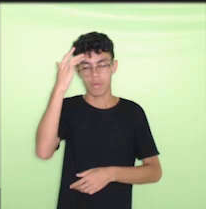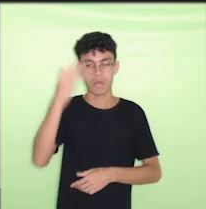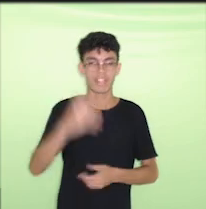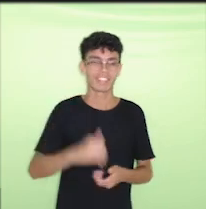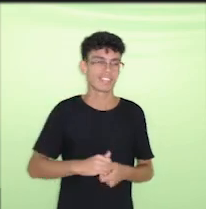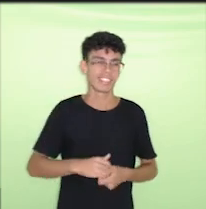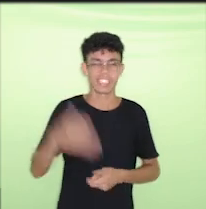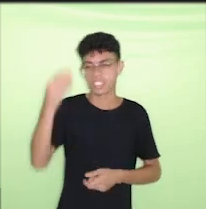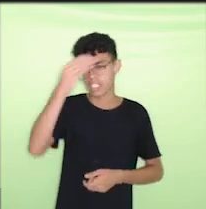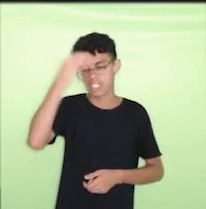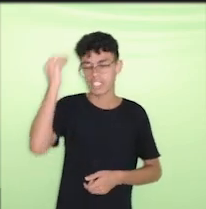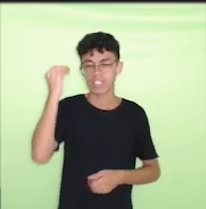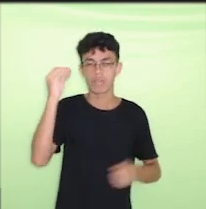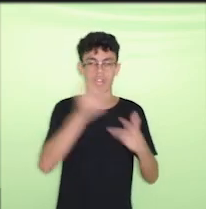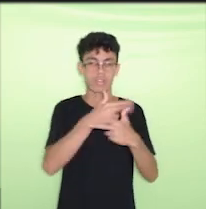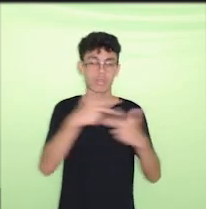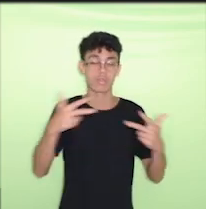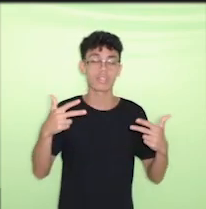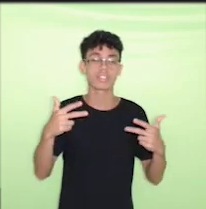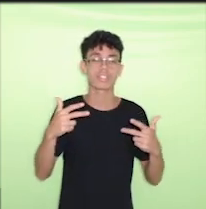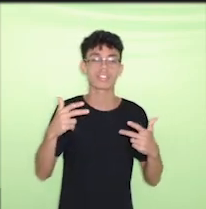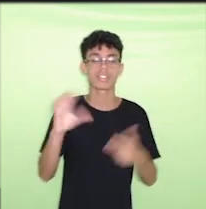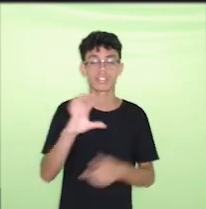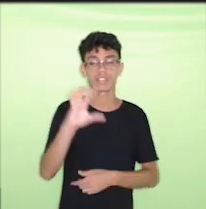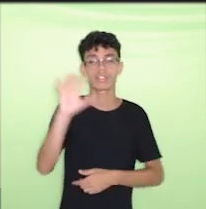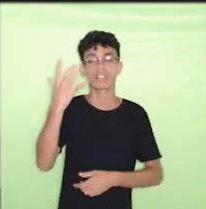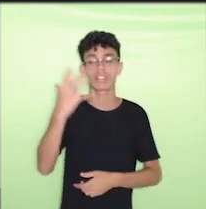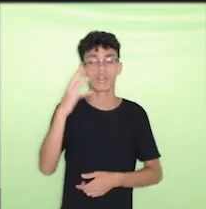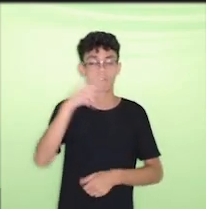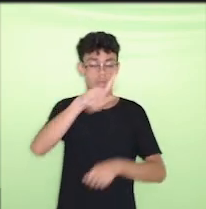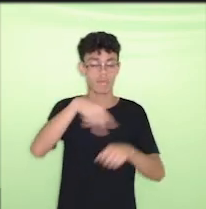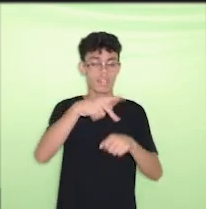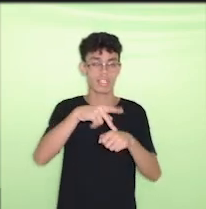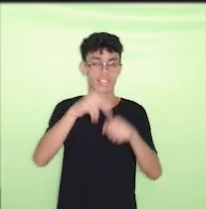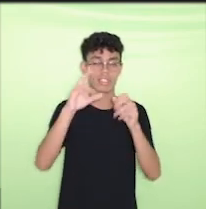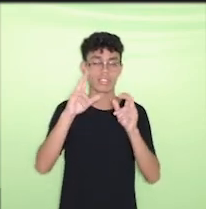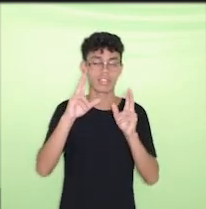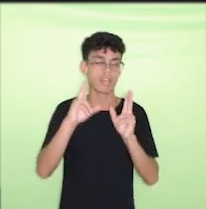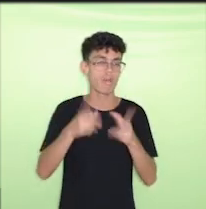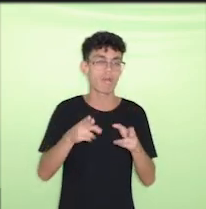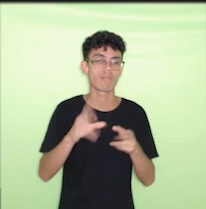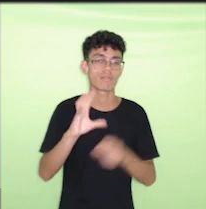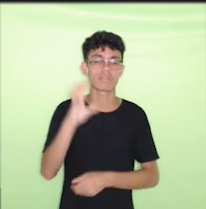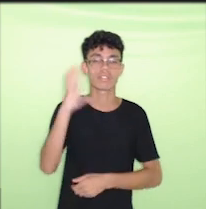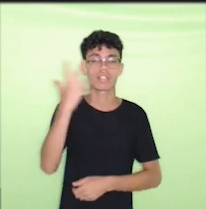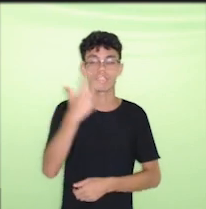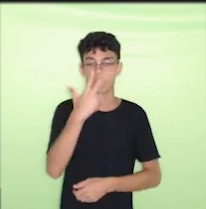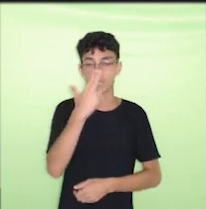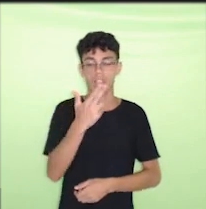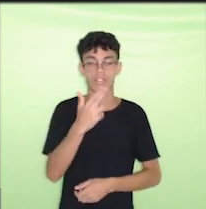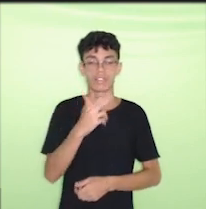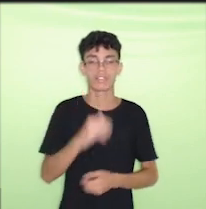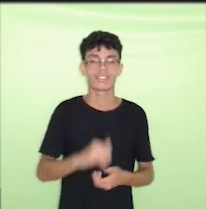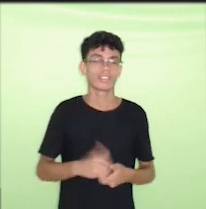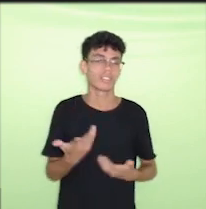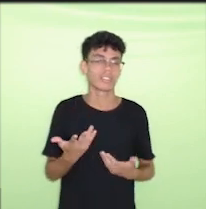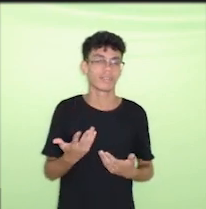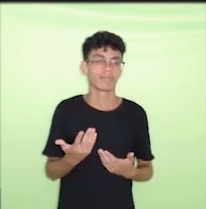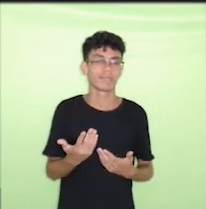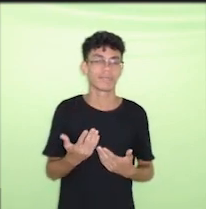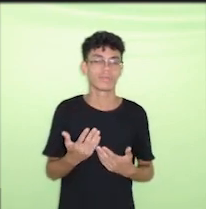de coisas que aconteceram bizarras. Isso acontece no nosso país. Então, eu acho que é o motivo da falta